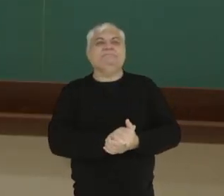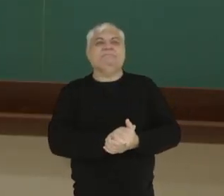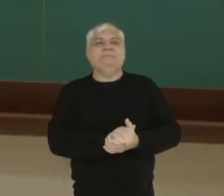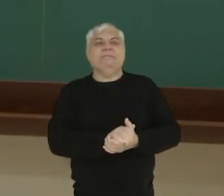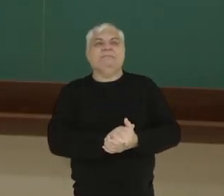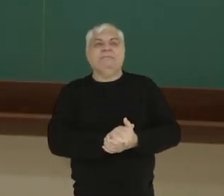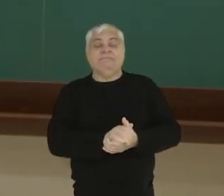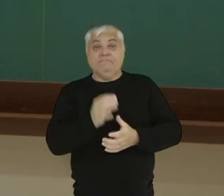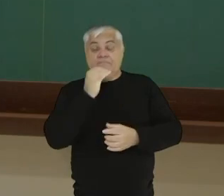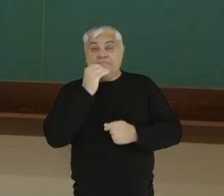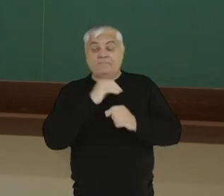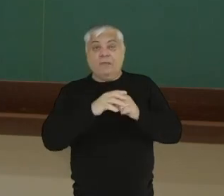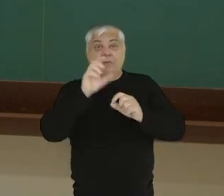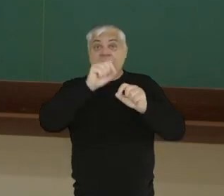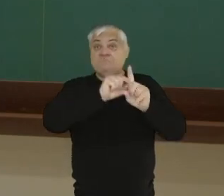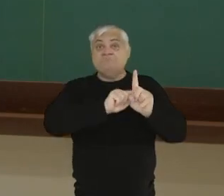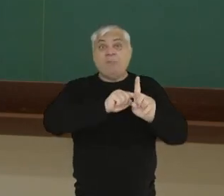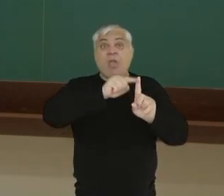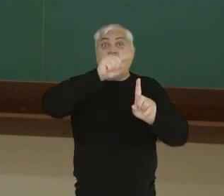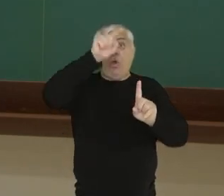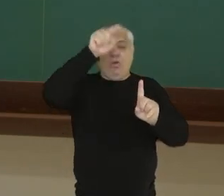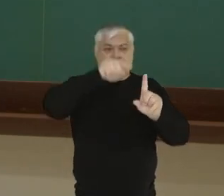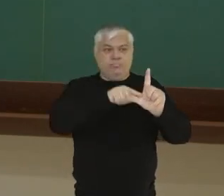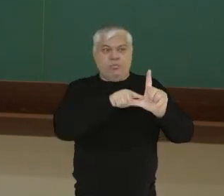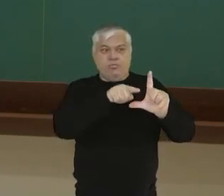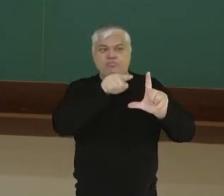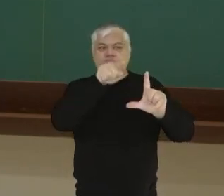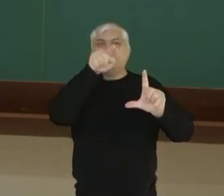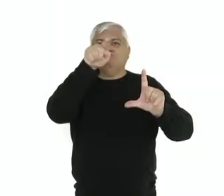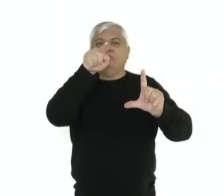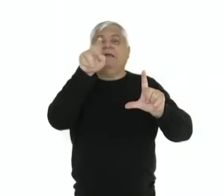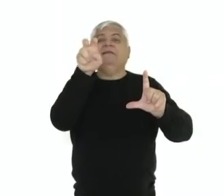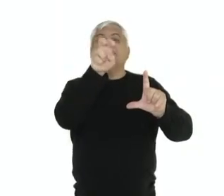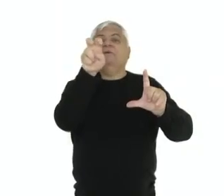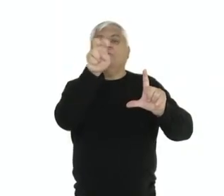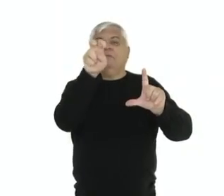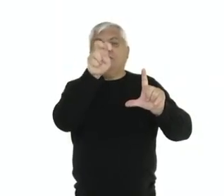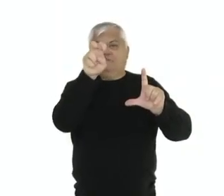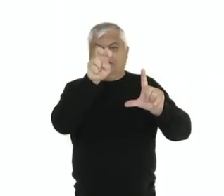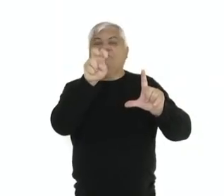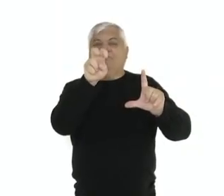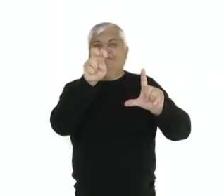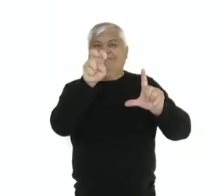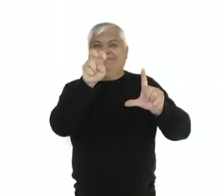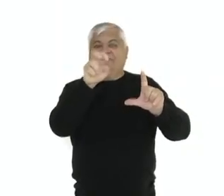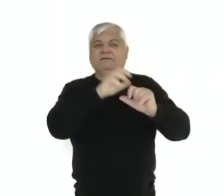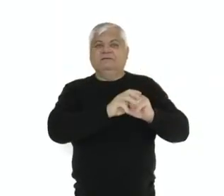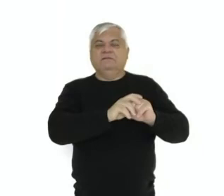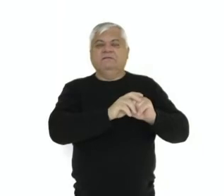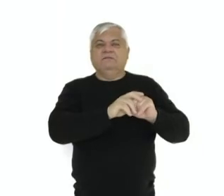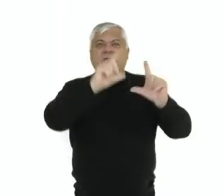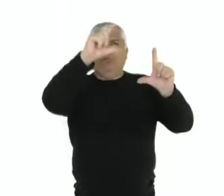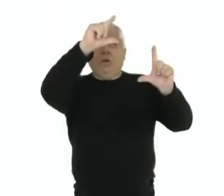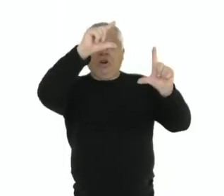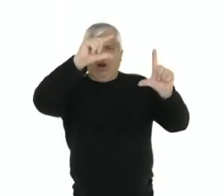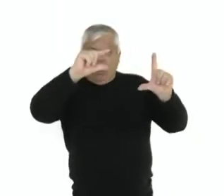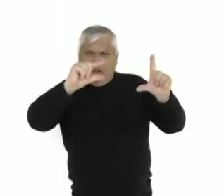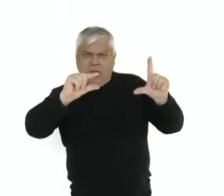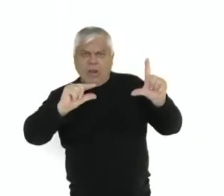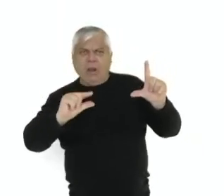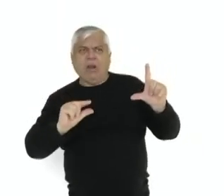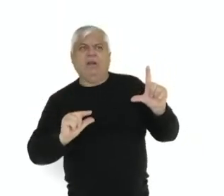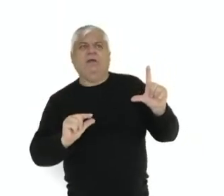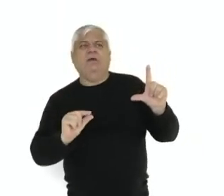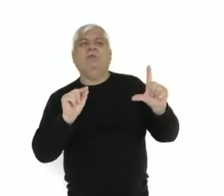A temperatura maior que foi registrada é de aproximadamente 55 graus positivos. E a menor temperatura registrada é